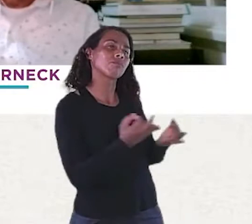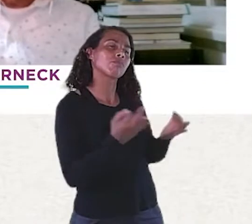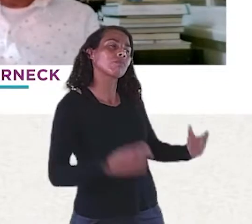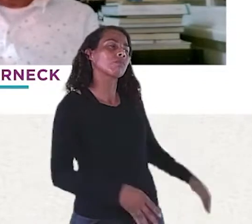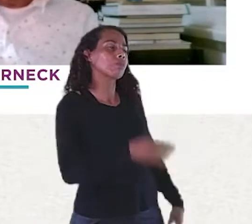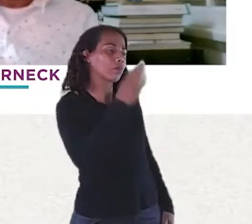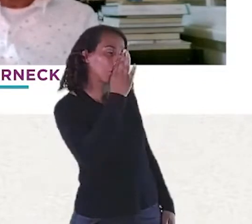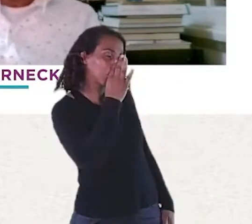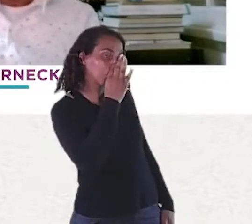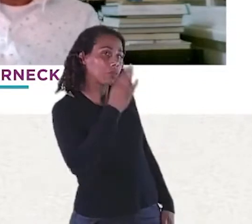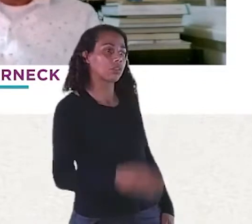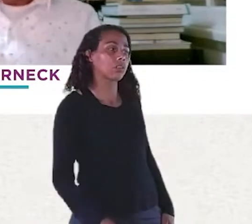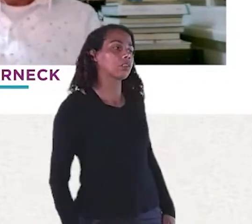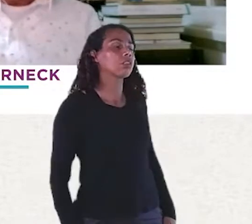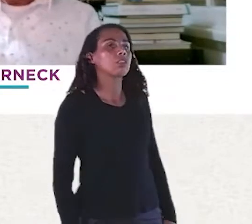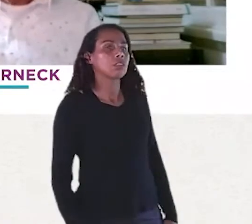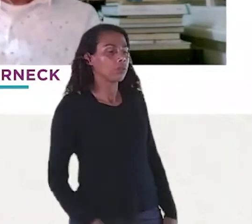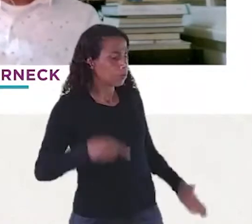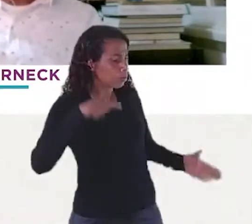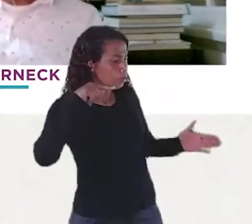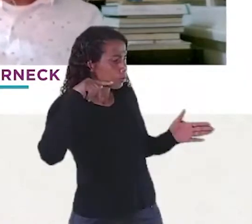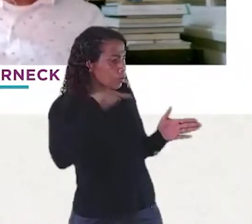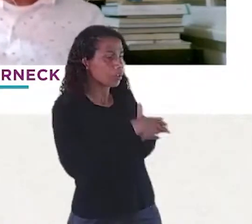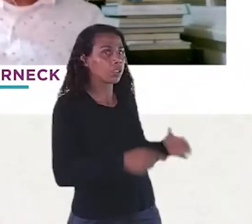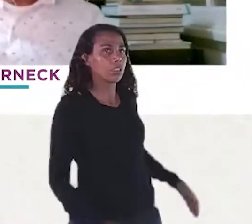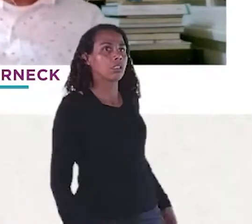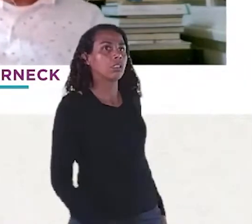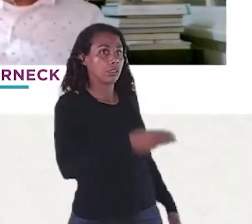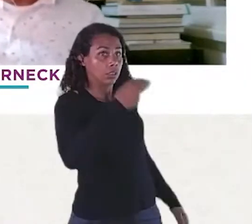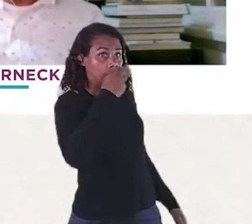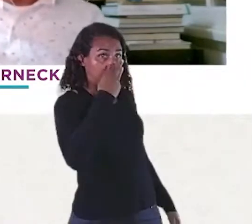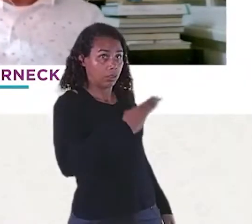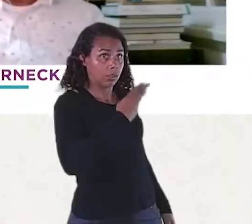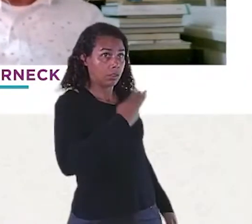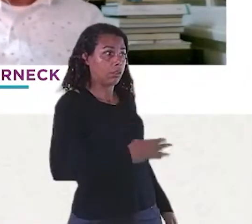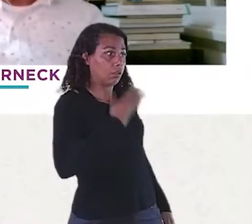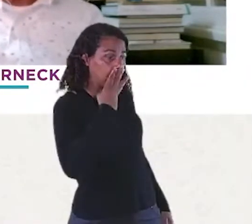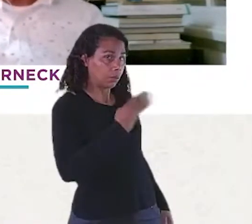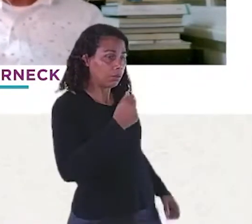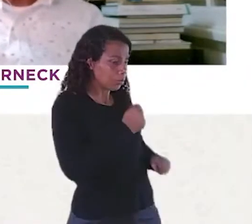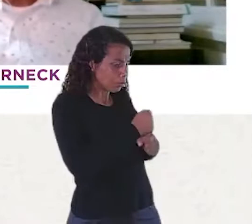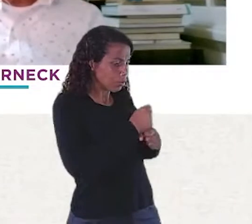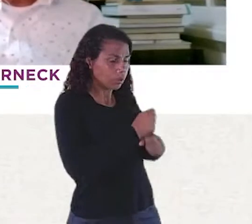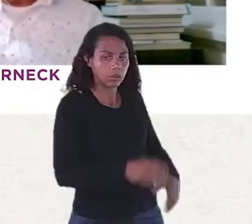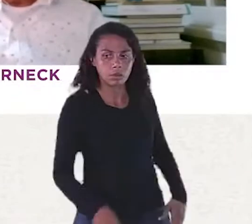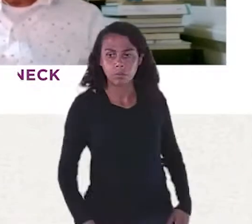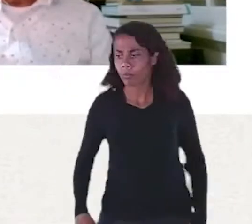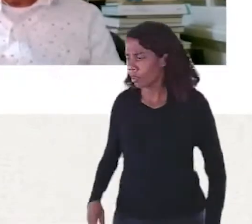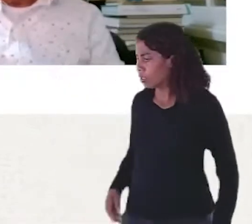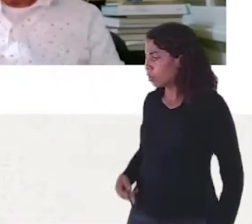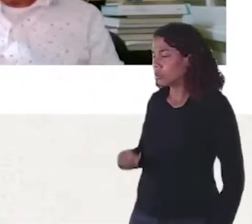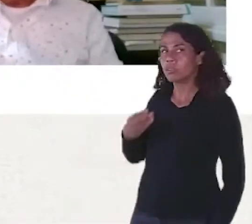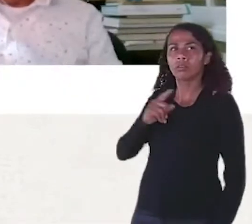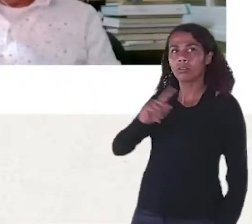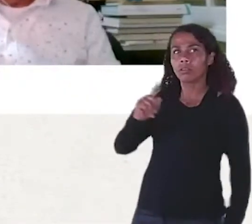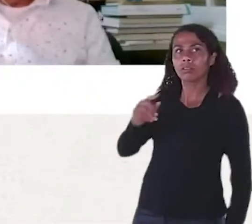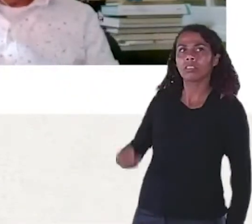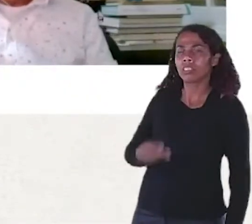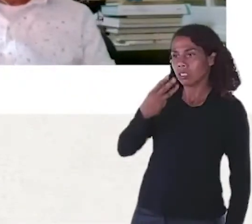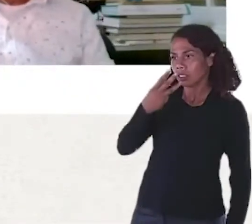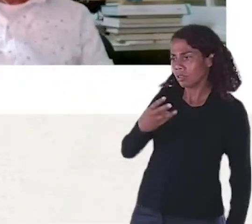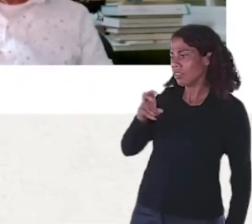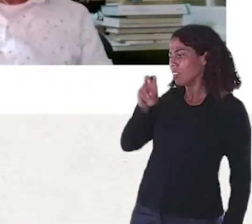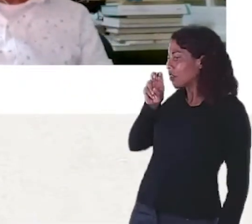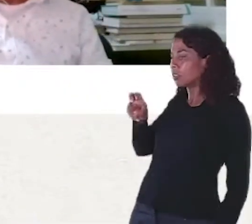haste preta e uma camisa branca com pequenos detalhes pretos. Humberto está sentado ao lado de uma janela e em frente a uma estante